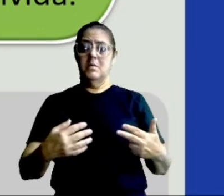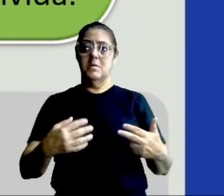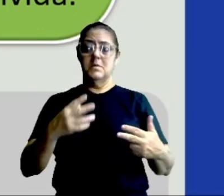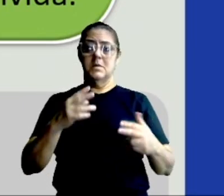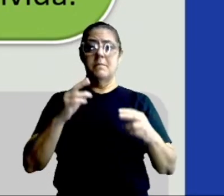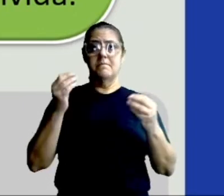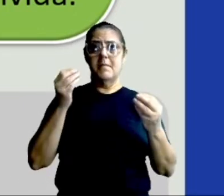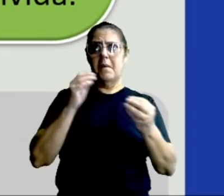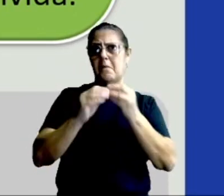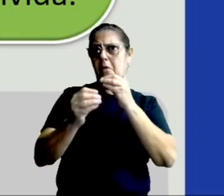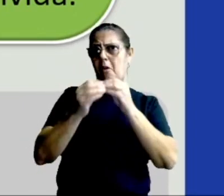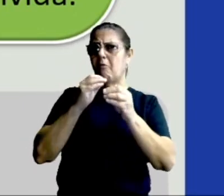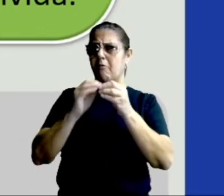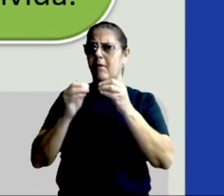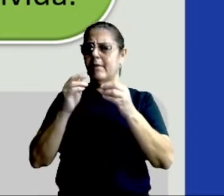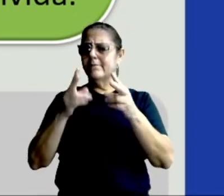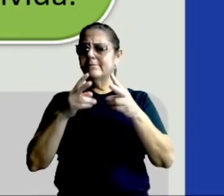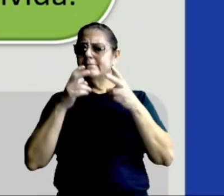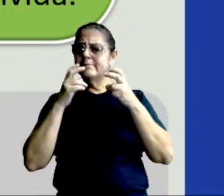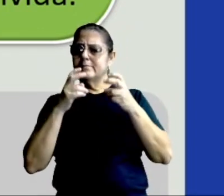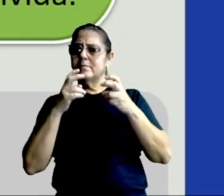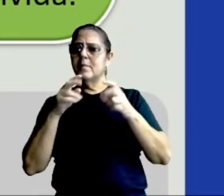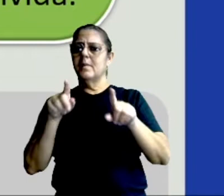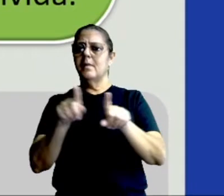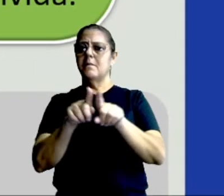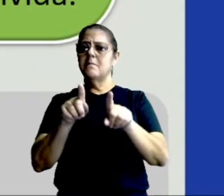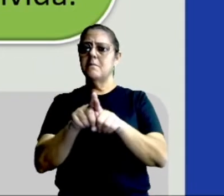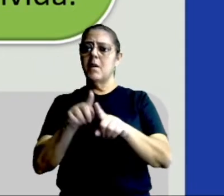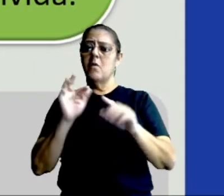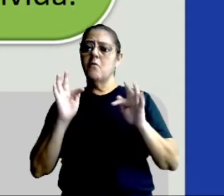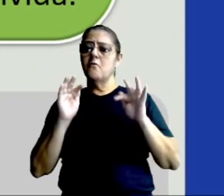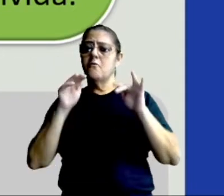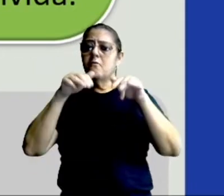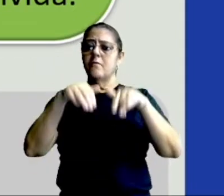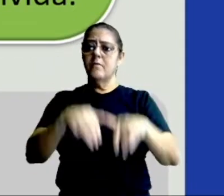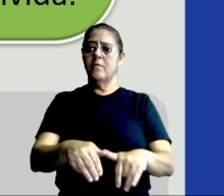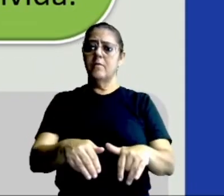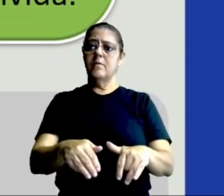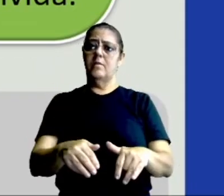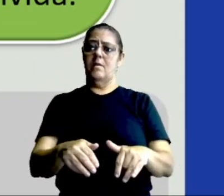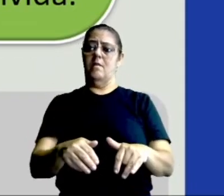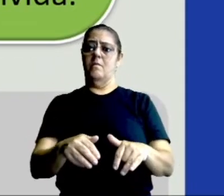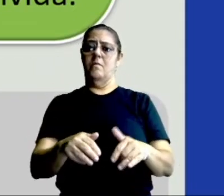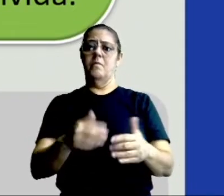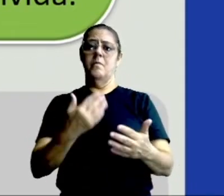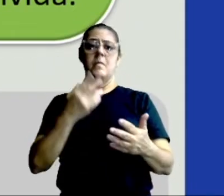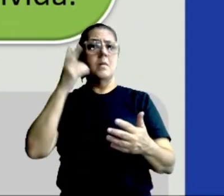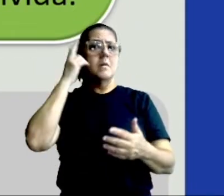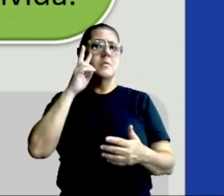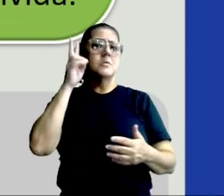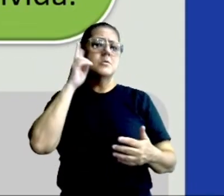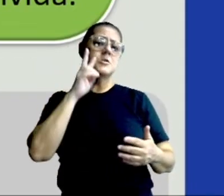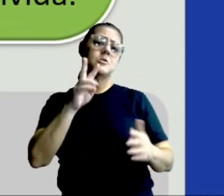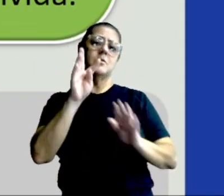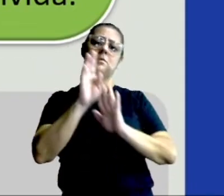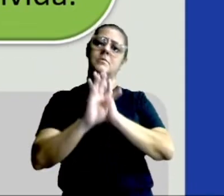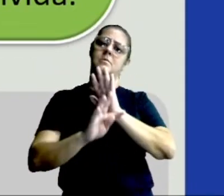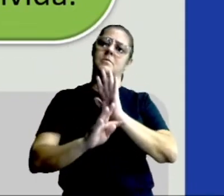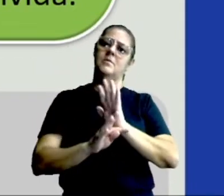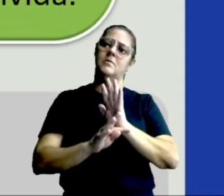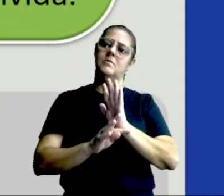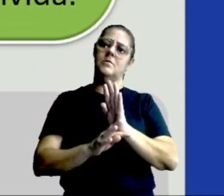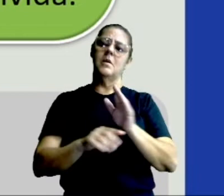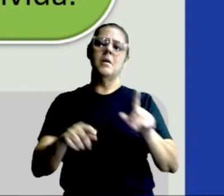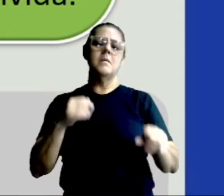muito em novelas e também o desfecho que é o final daquela história como é que vai terminar tudo aquilo ali então é importante